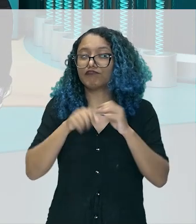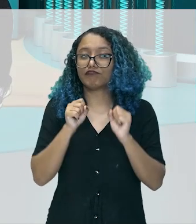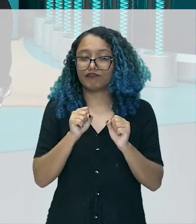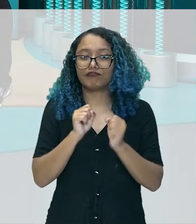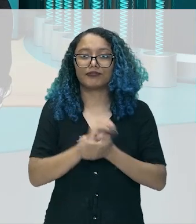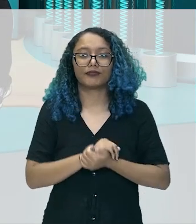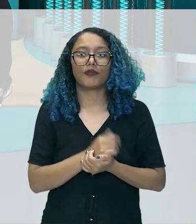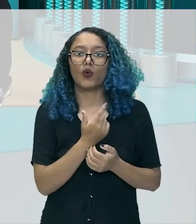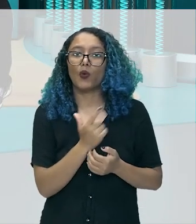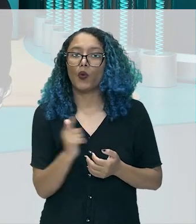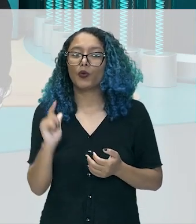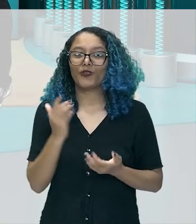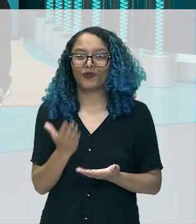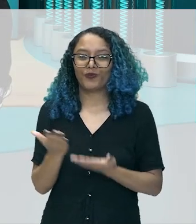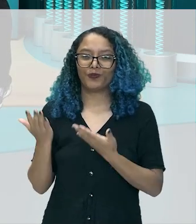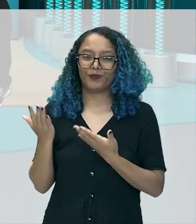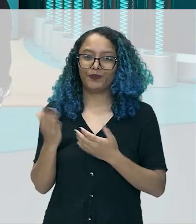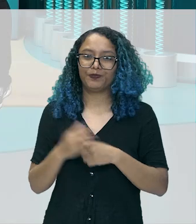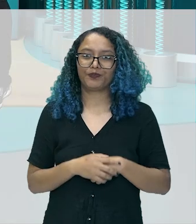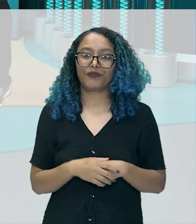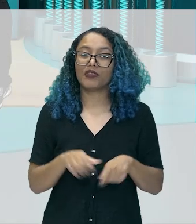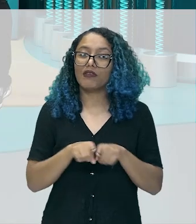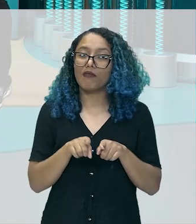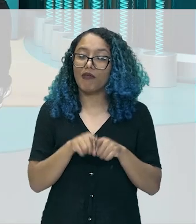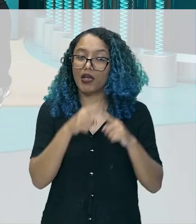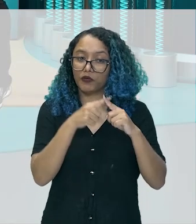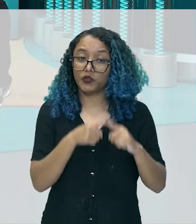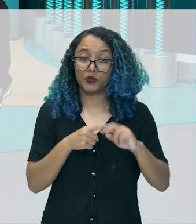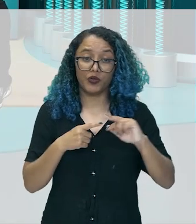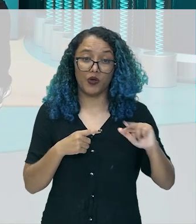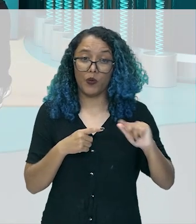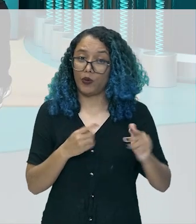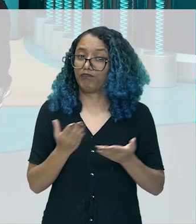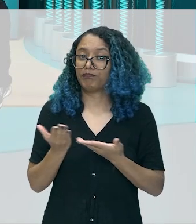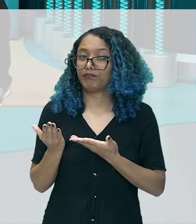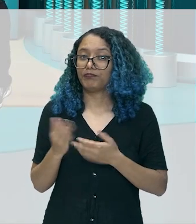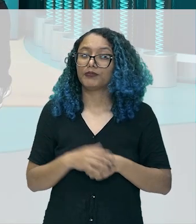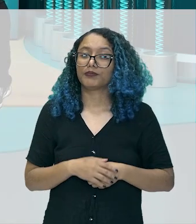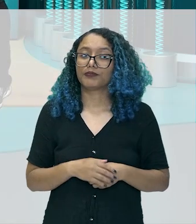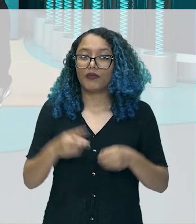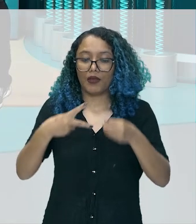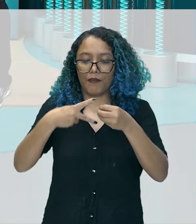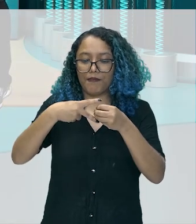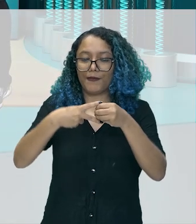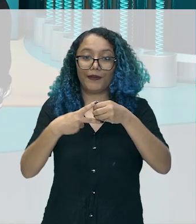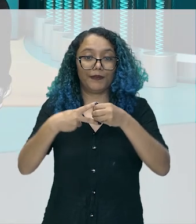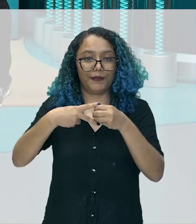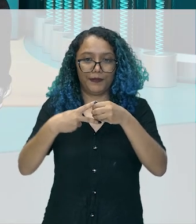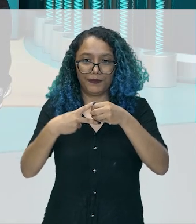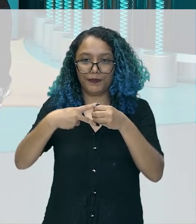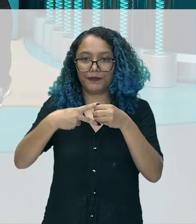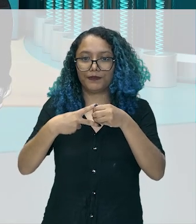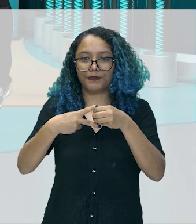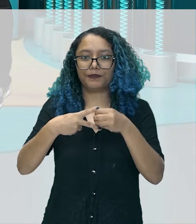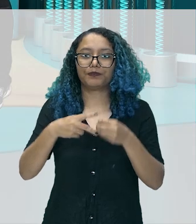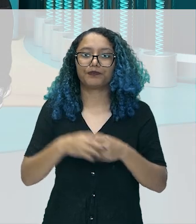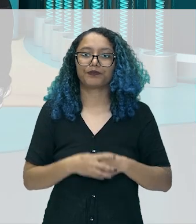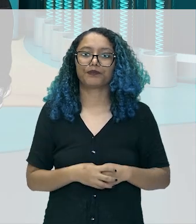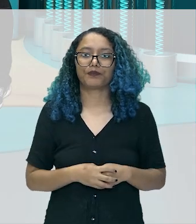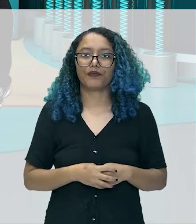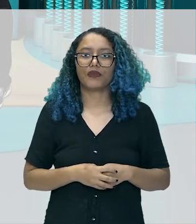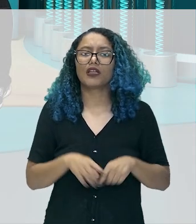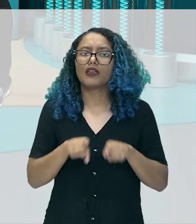nós temos outro tipo de ginástica, que é a hidroginástica. Essa ginástica aqui também é favorita de muitas pessoas,